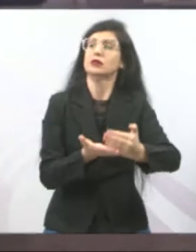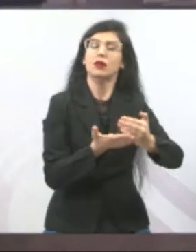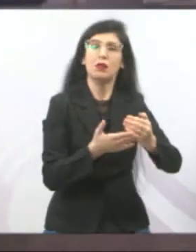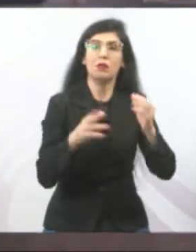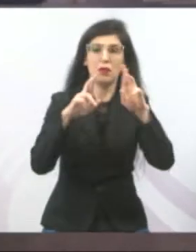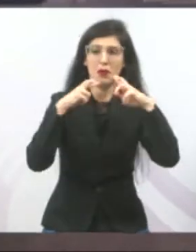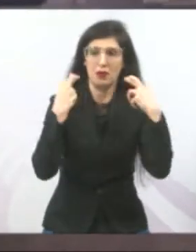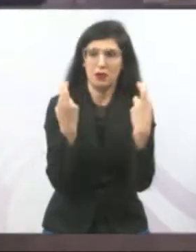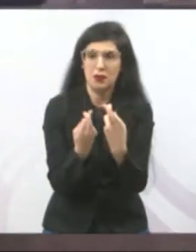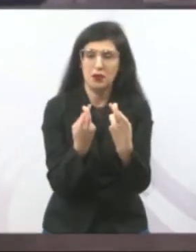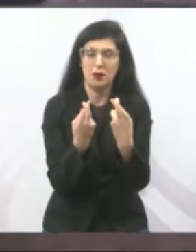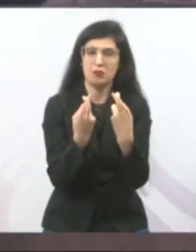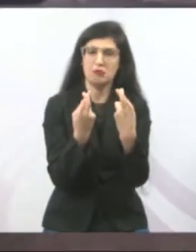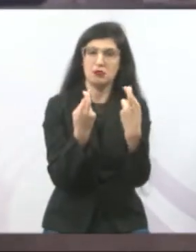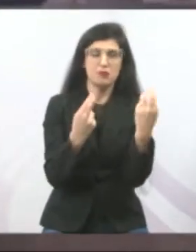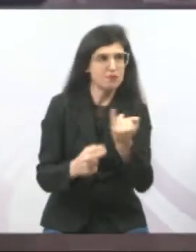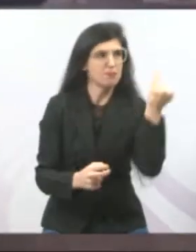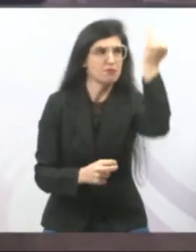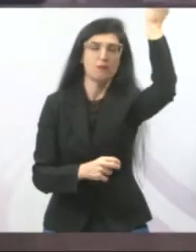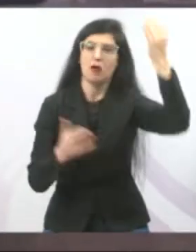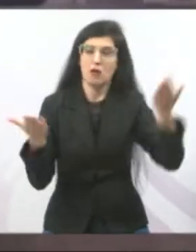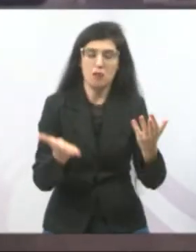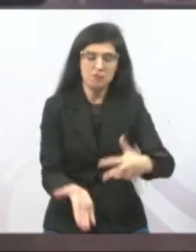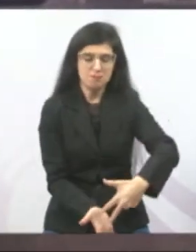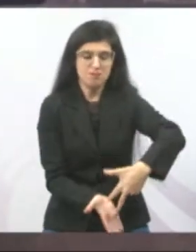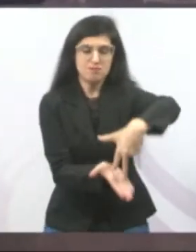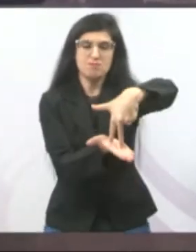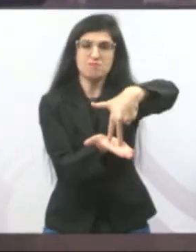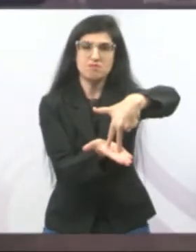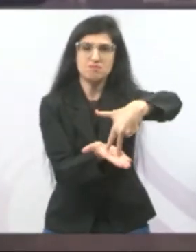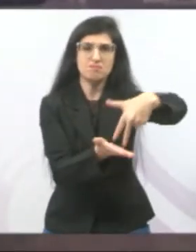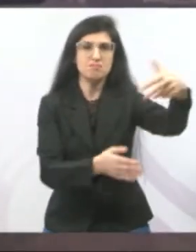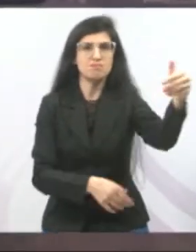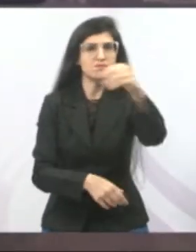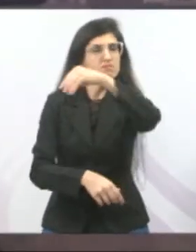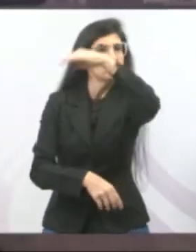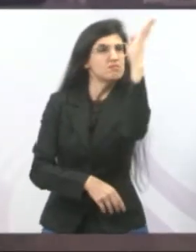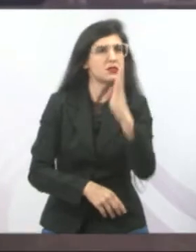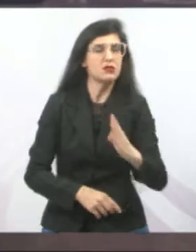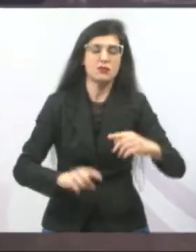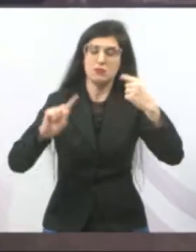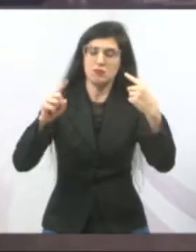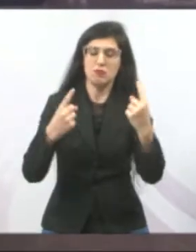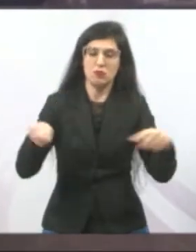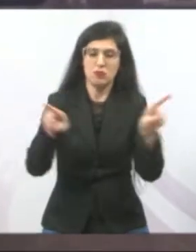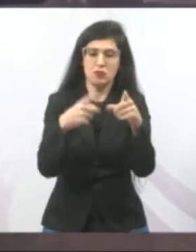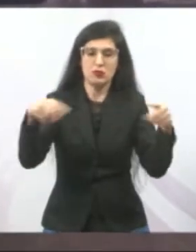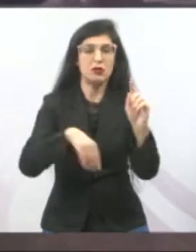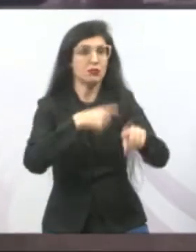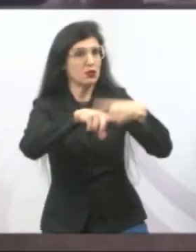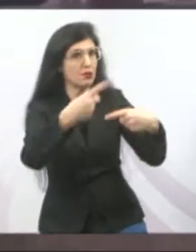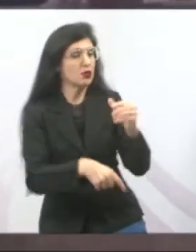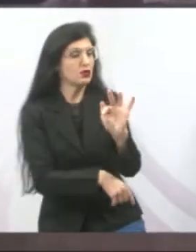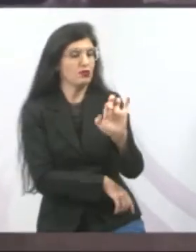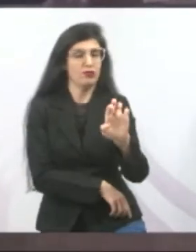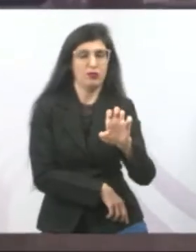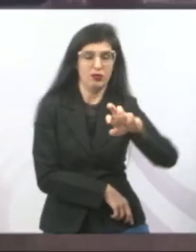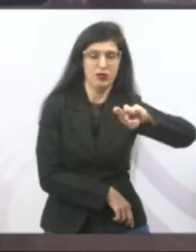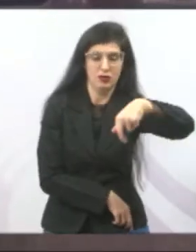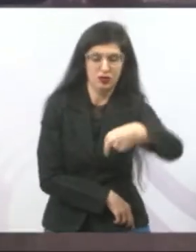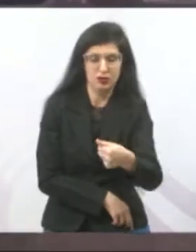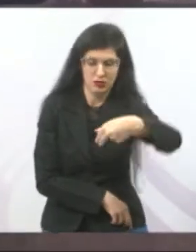assistem ao vivo pela página da Câmara no Facebook, bom dia a todos. Na presente data de 29 de julho, às 9 horas e